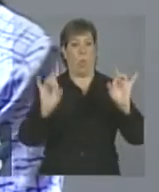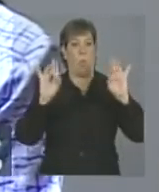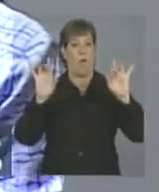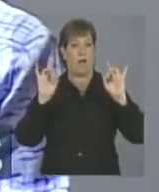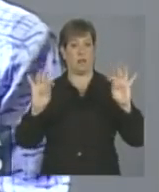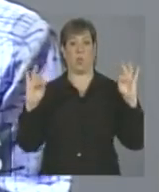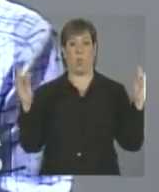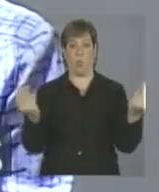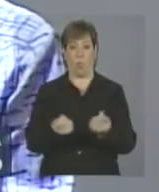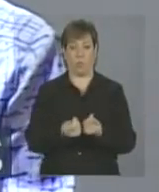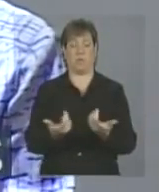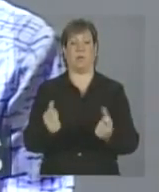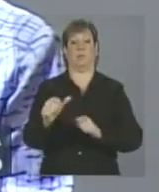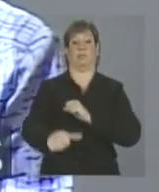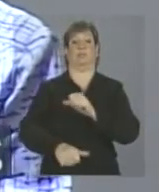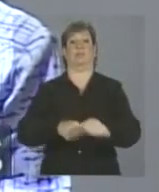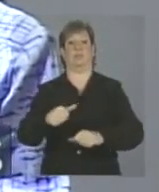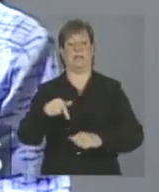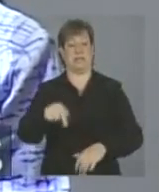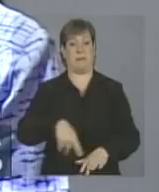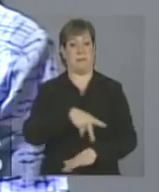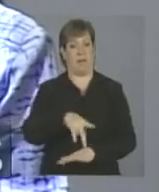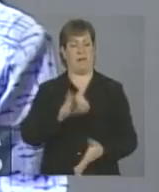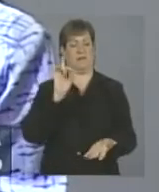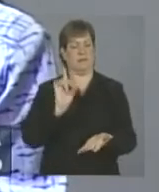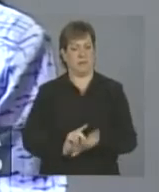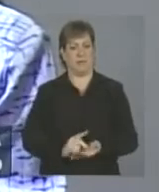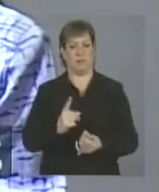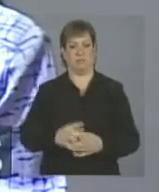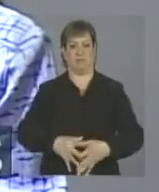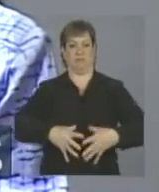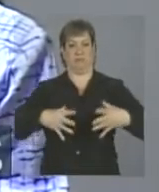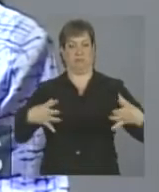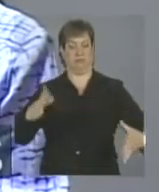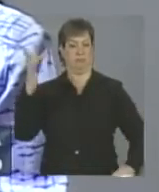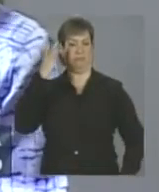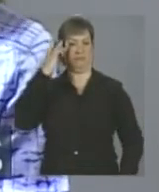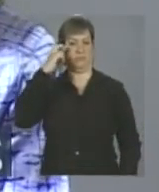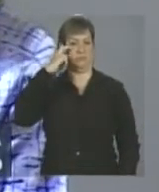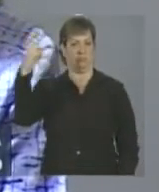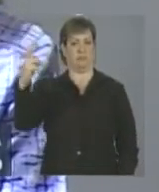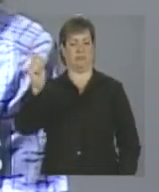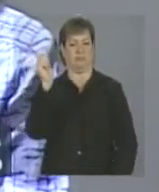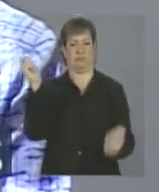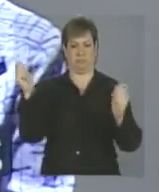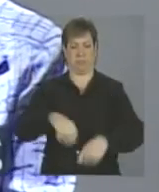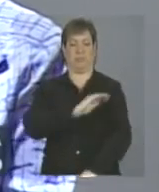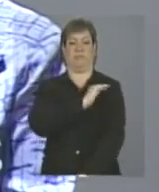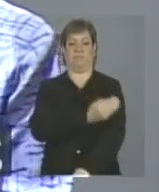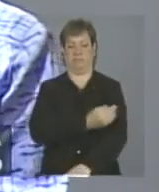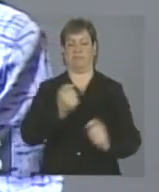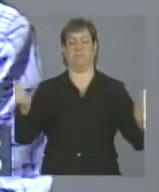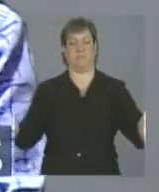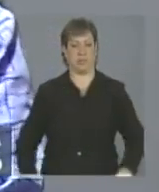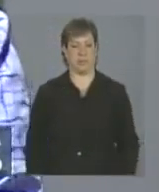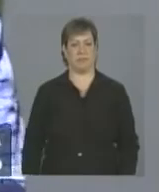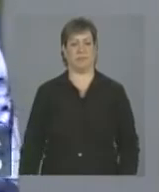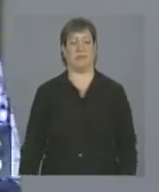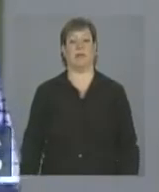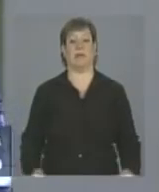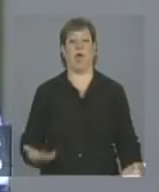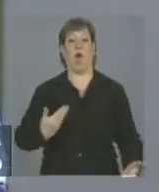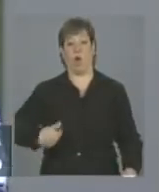a todos, de transformar esse país, de fato, numa grande potência. Nós somos hoje, e